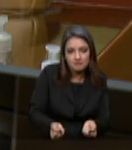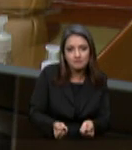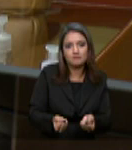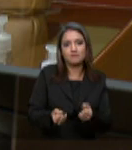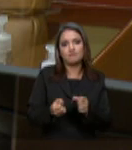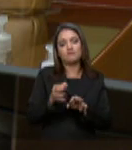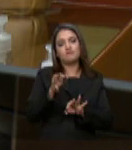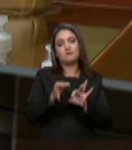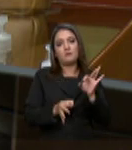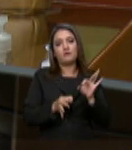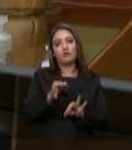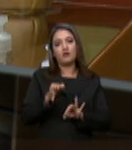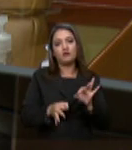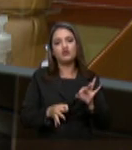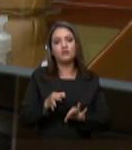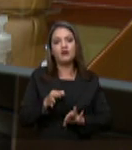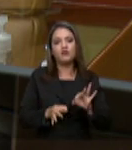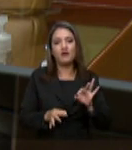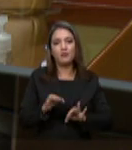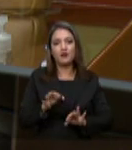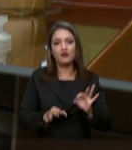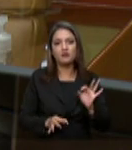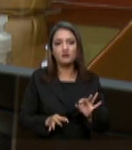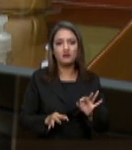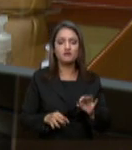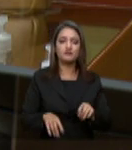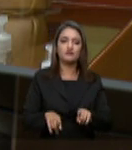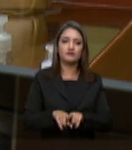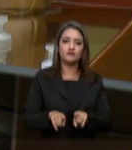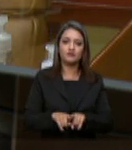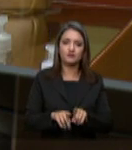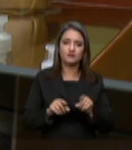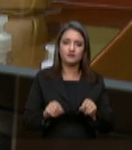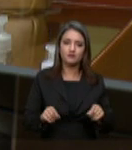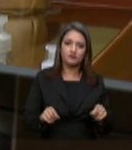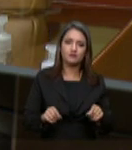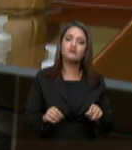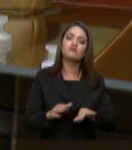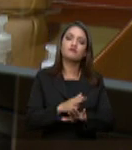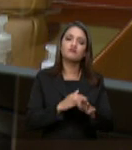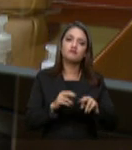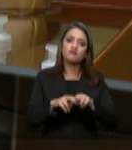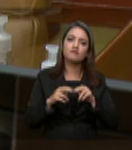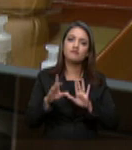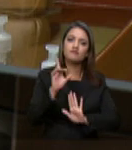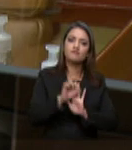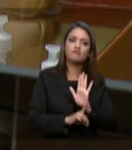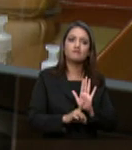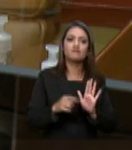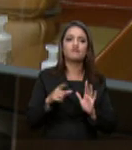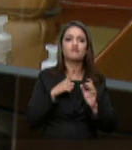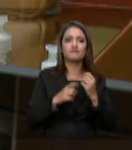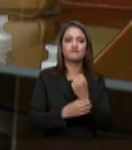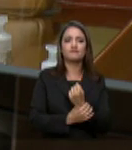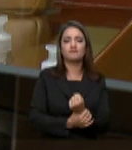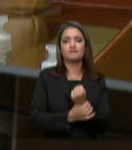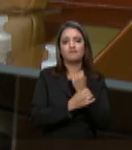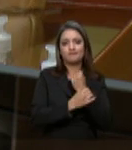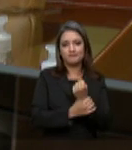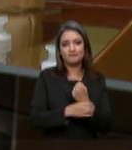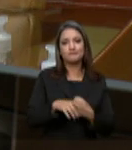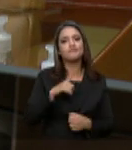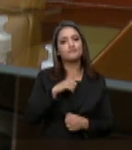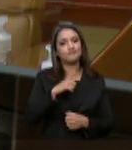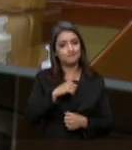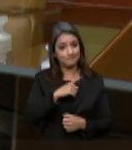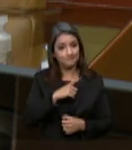juridicamente e com todo o direito de defesa que foi dado para que a gente então tenha a garantia de que nós